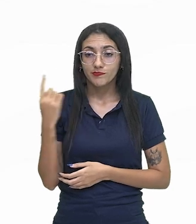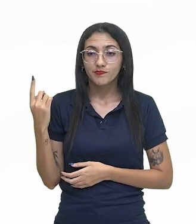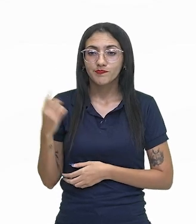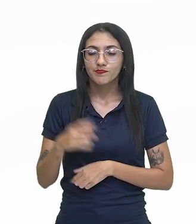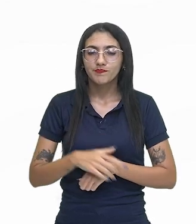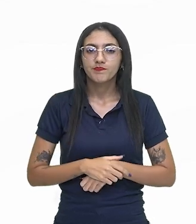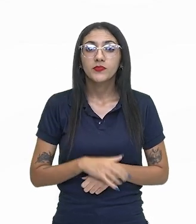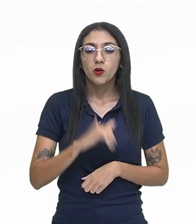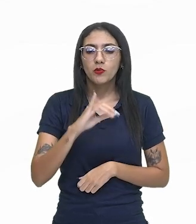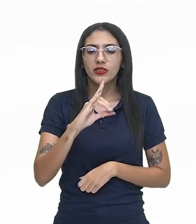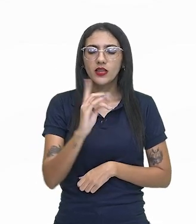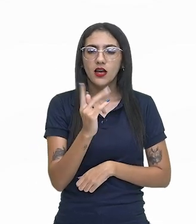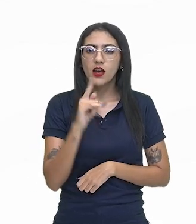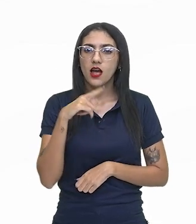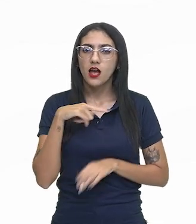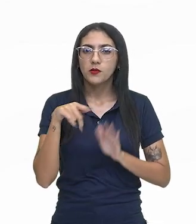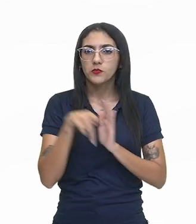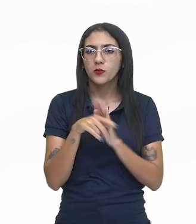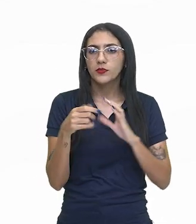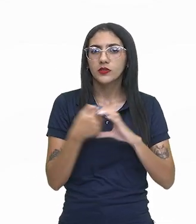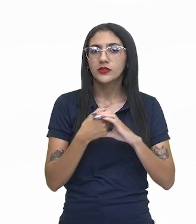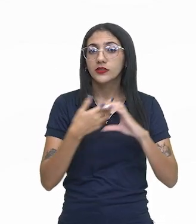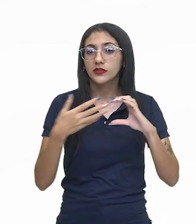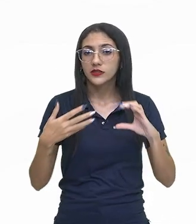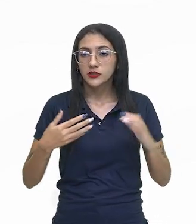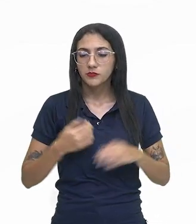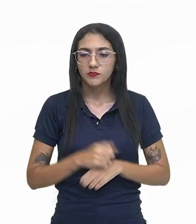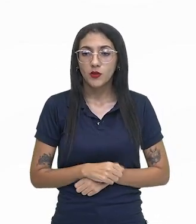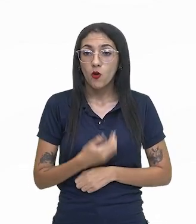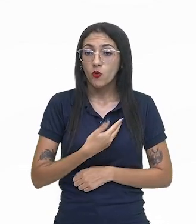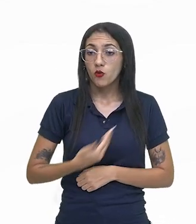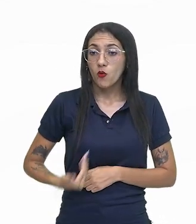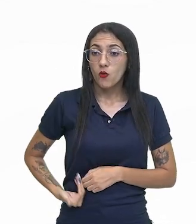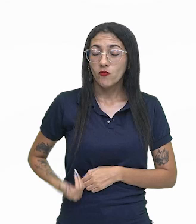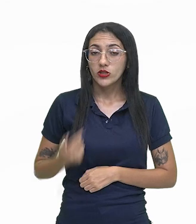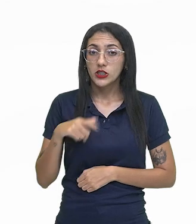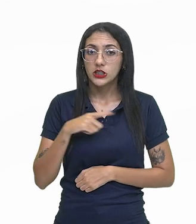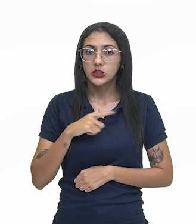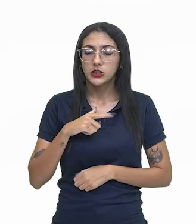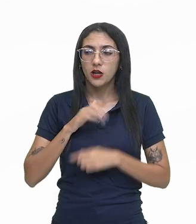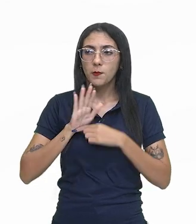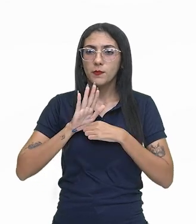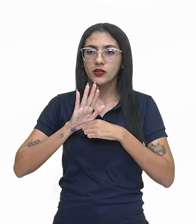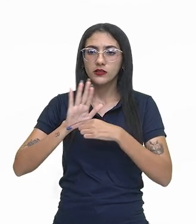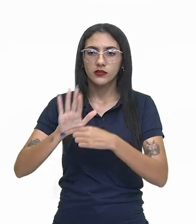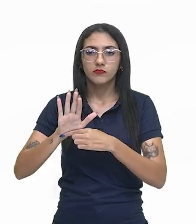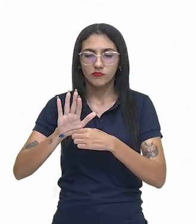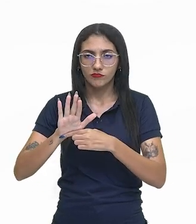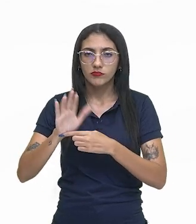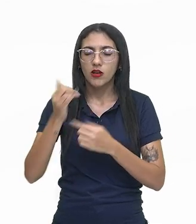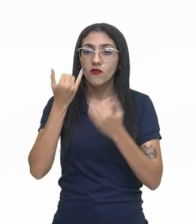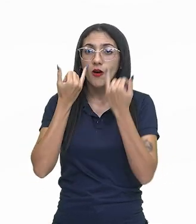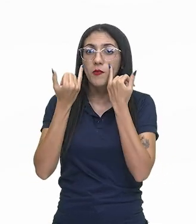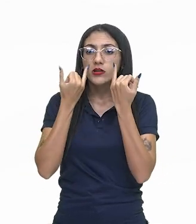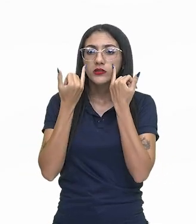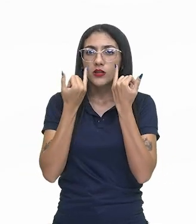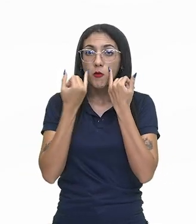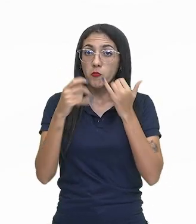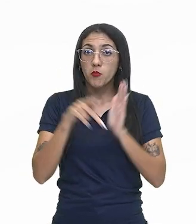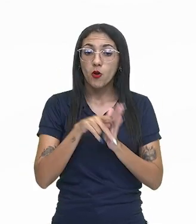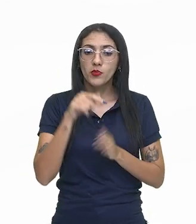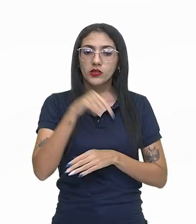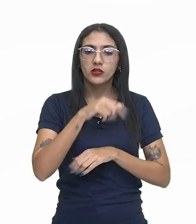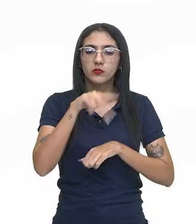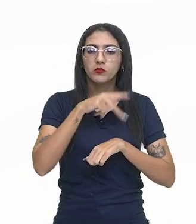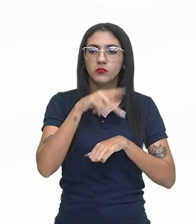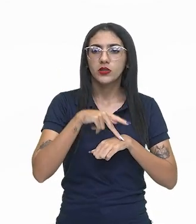que o IDH tem essa característica de os governos, eles anunciam, Eles trazem as informações sobre as suas